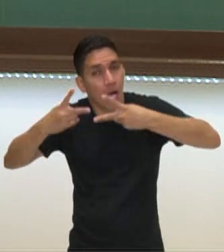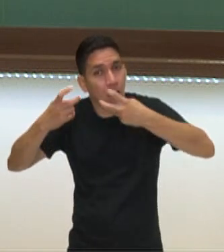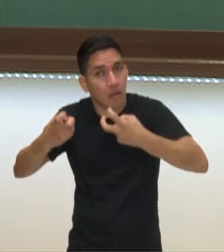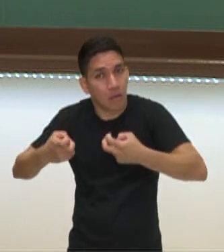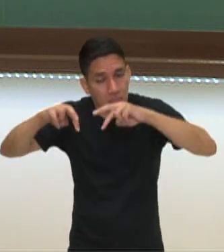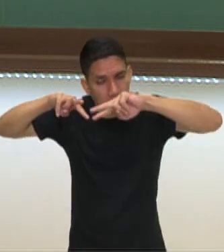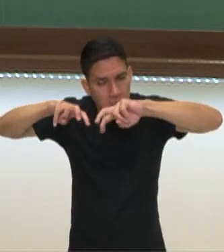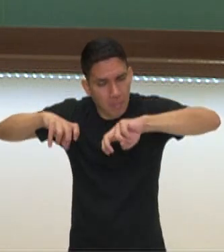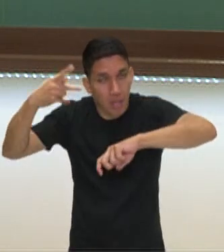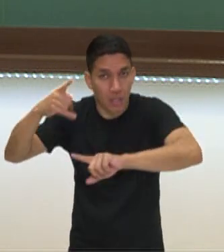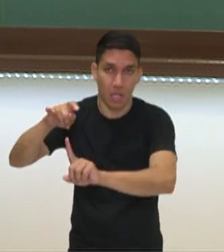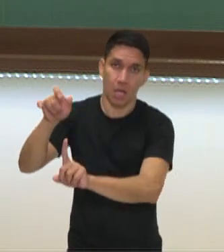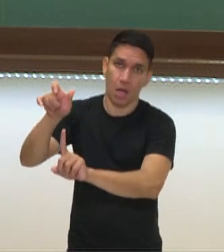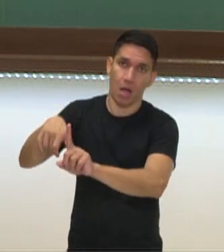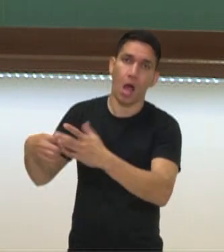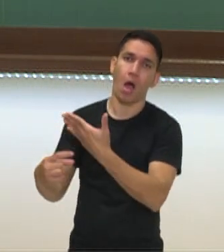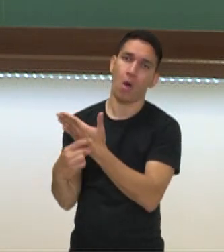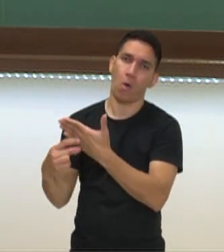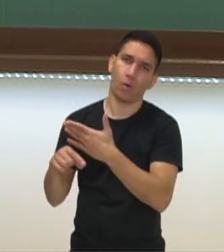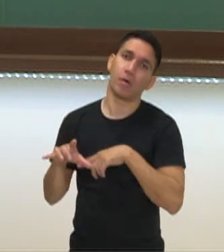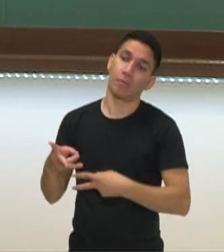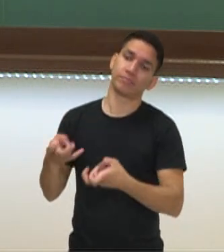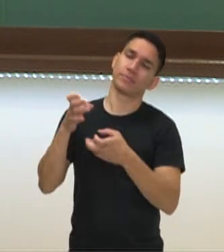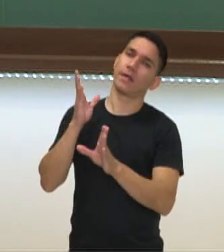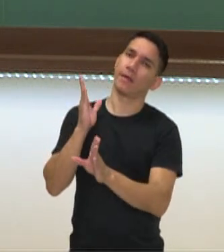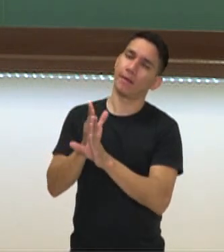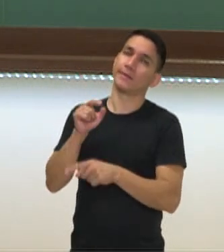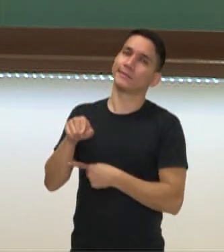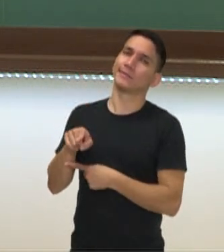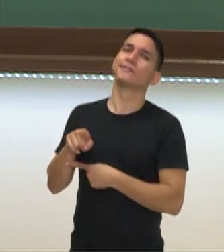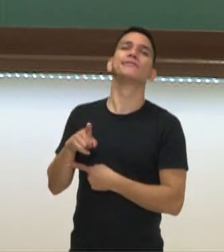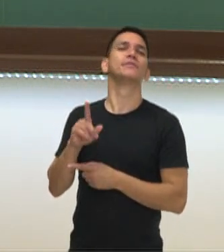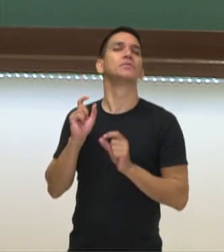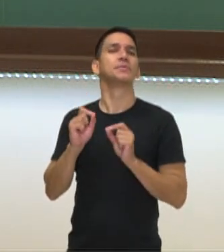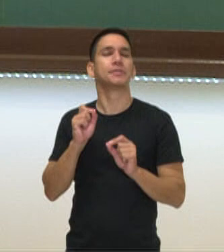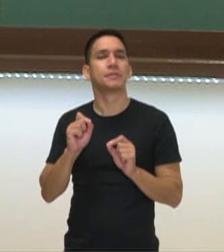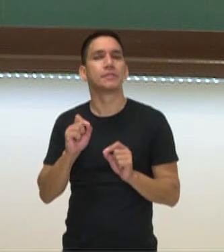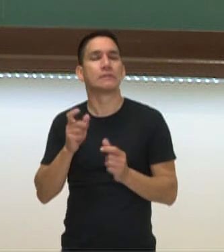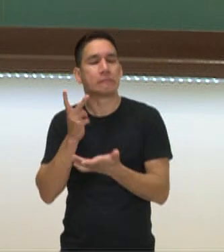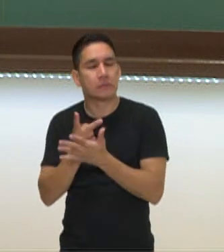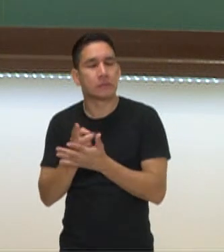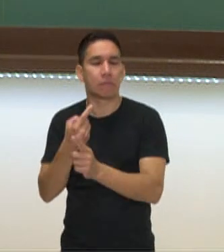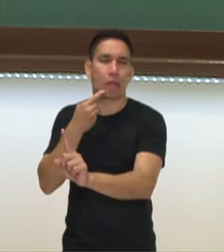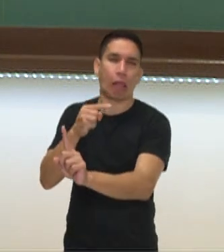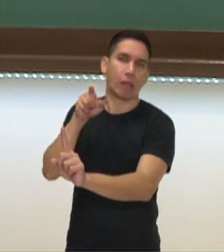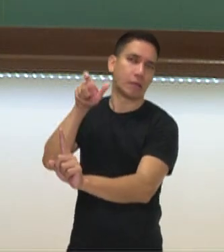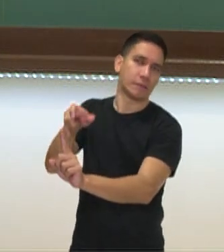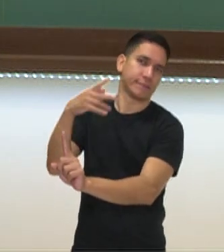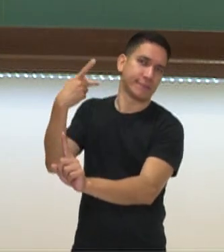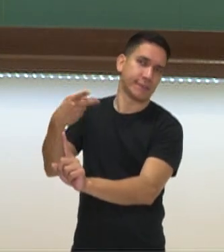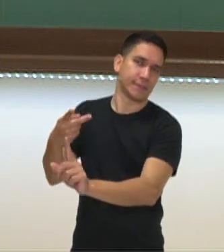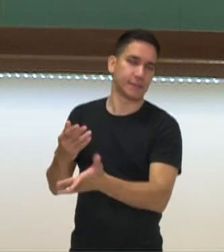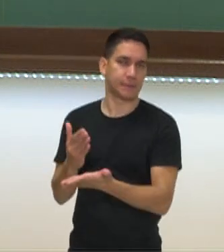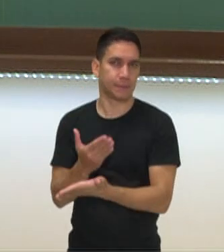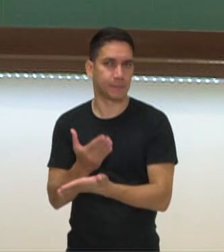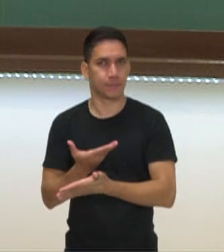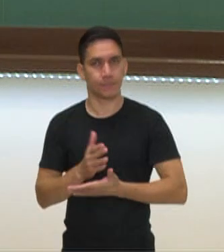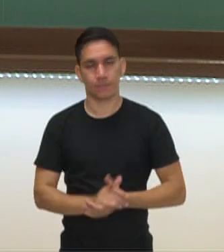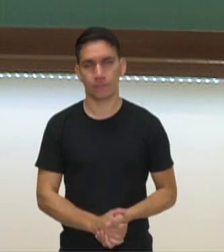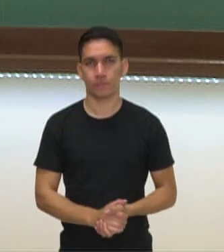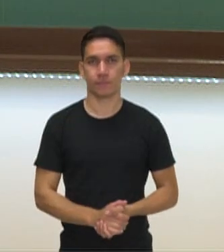esse autor, vai identificar que essa crítica é sempre presente à obra dele, ok?